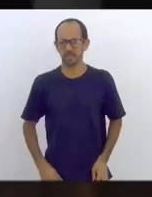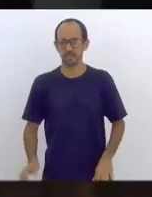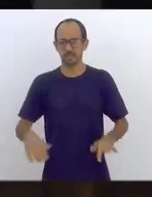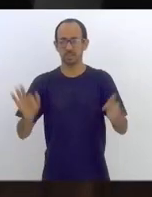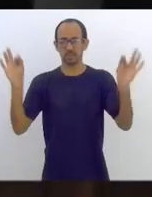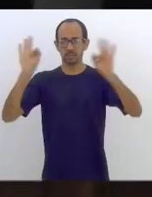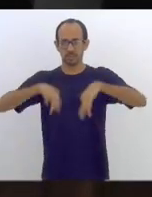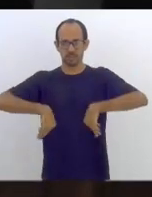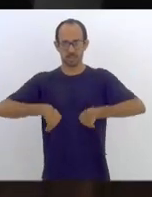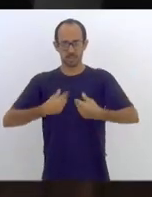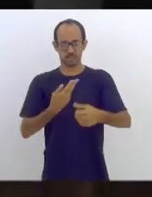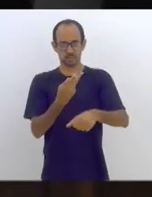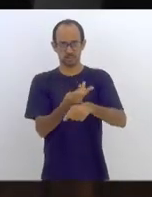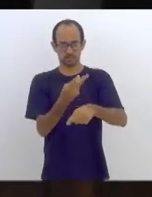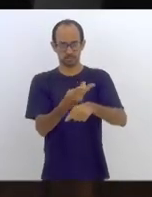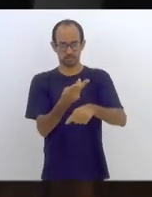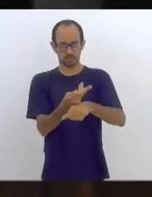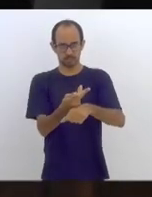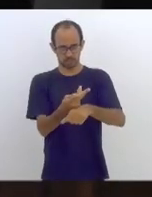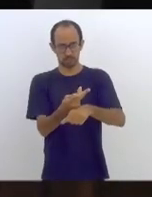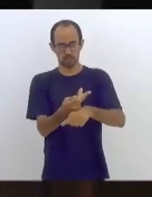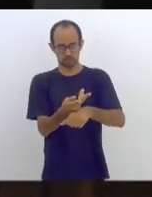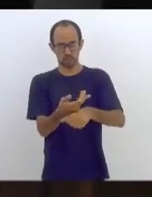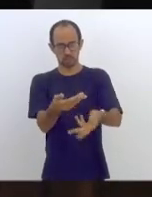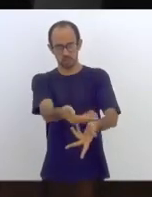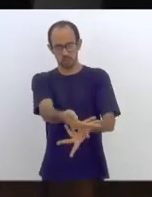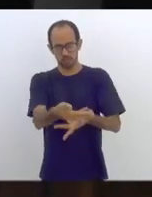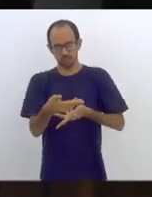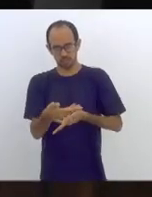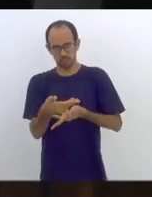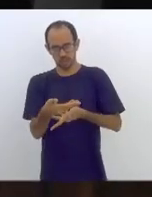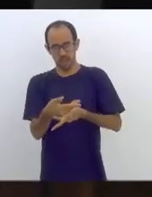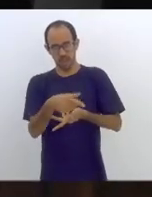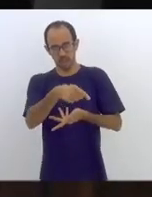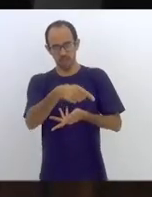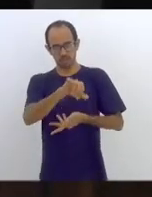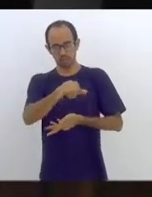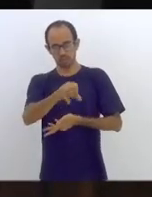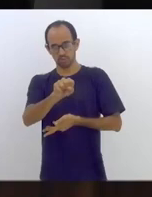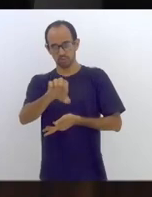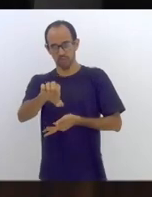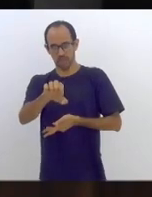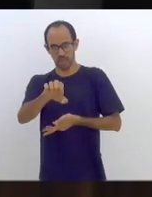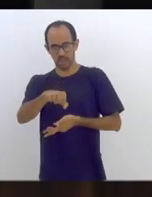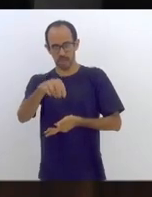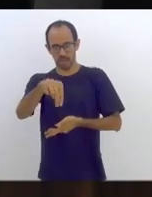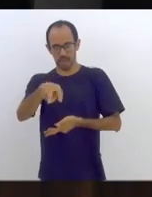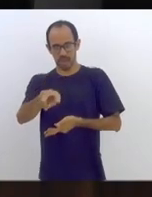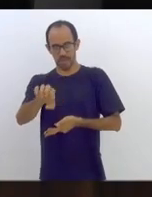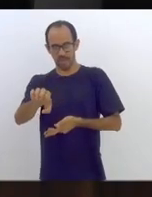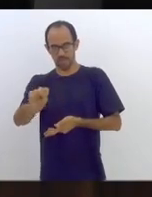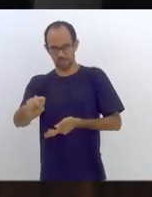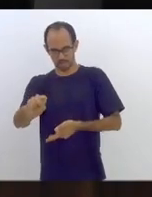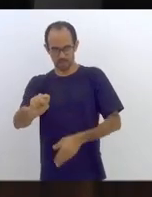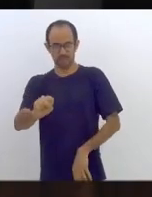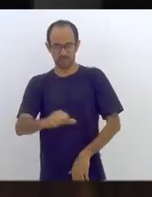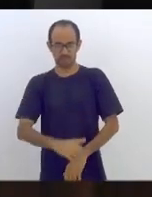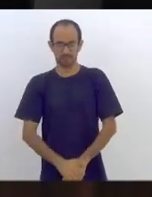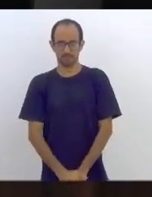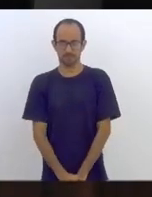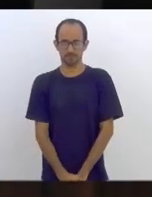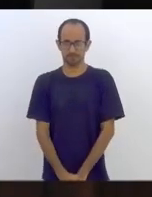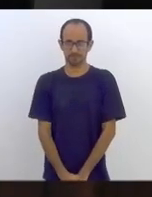Encerrando a entrega das moções, eu quero convidar José Vicente das Neves, o Vicente das Neves,